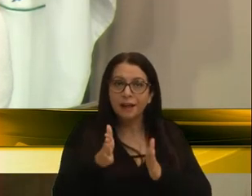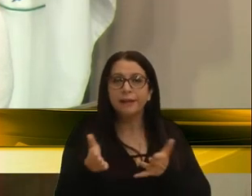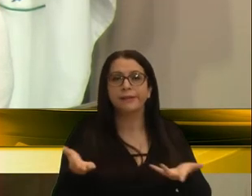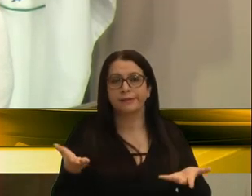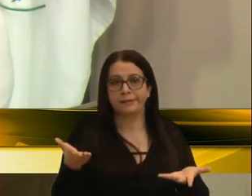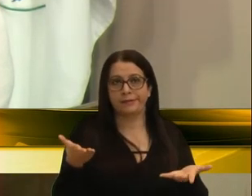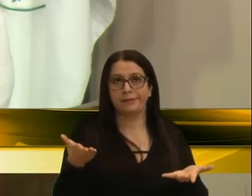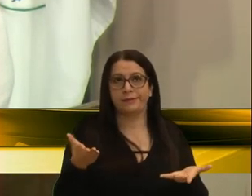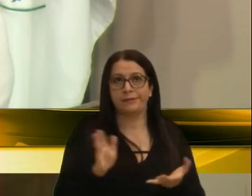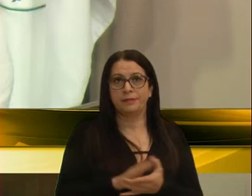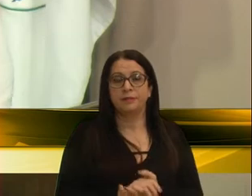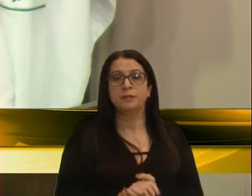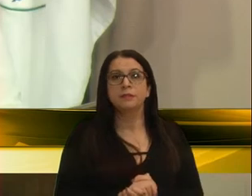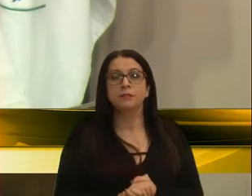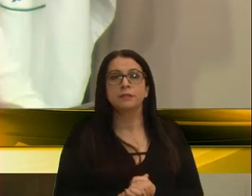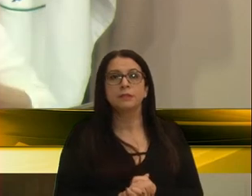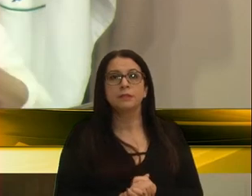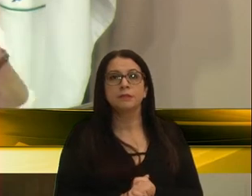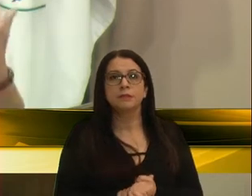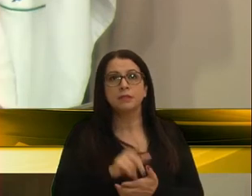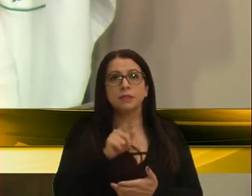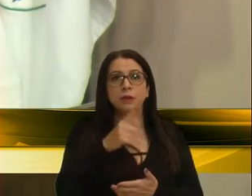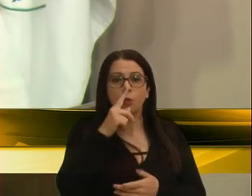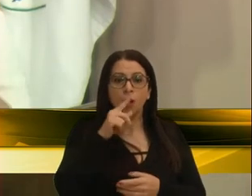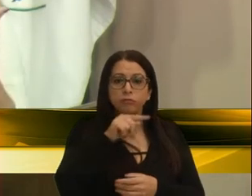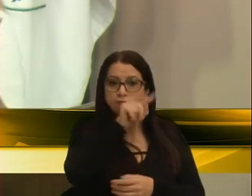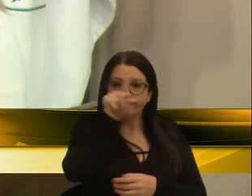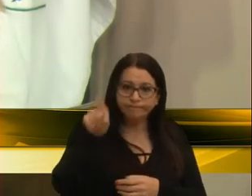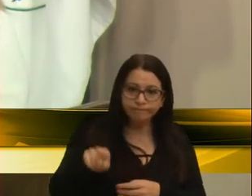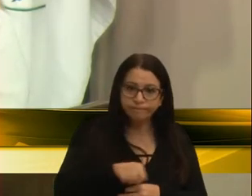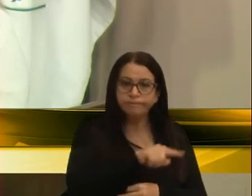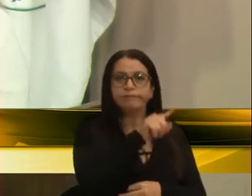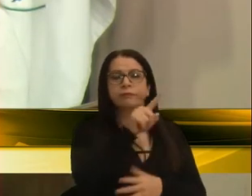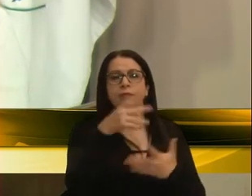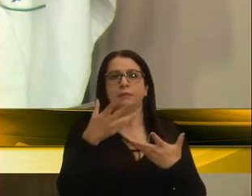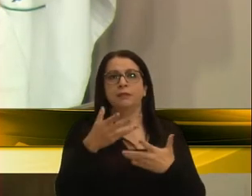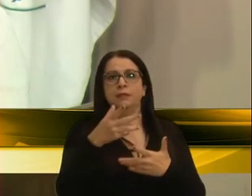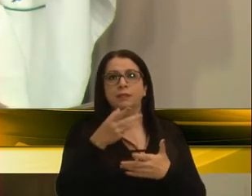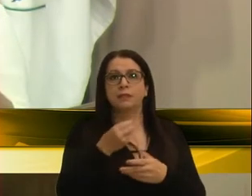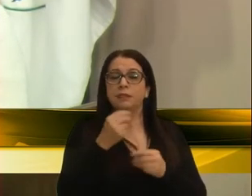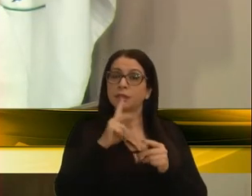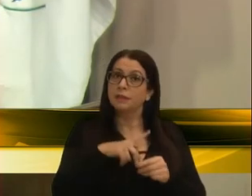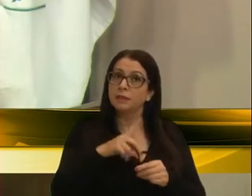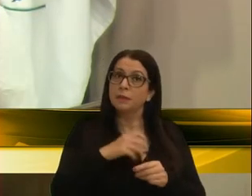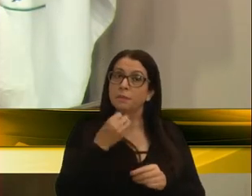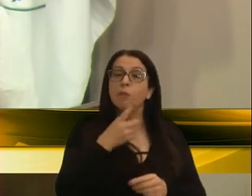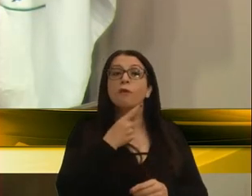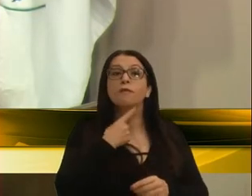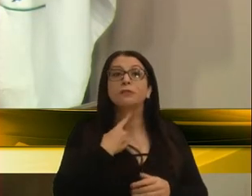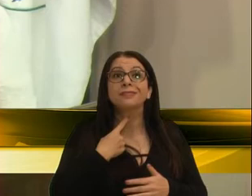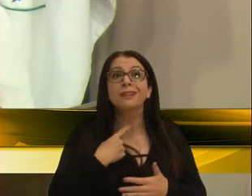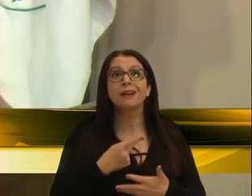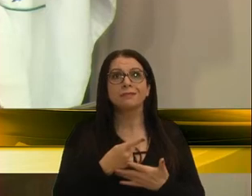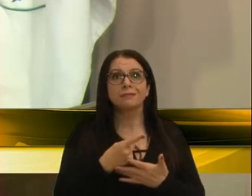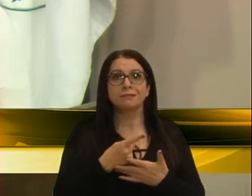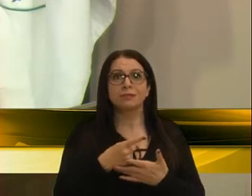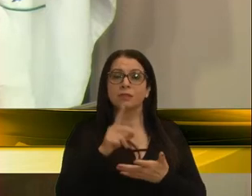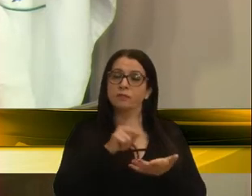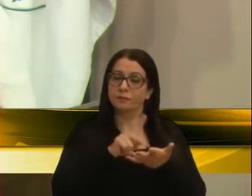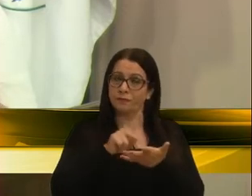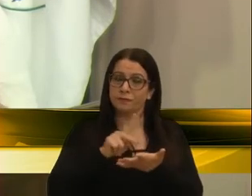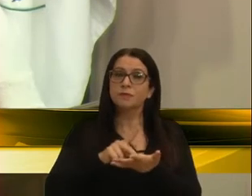ganha-ganha-ganha. Né? É um ciclo virtuoso. Basta ter boa vontade e a gente, de